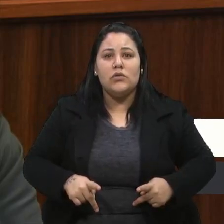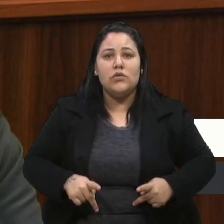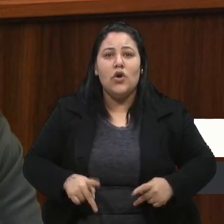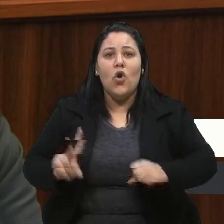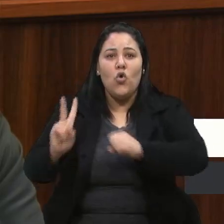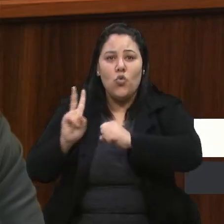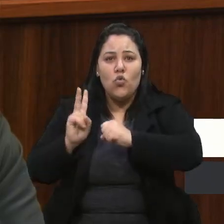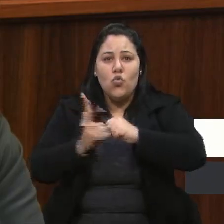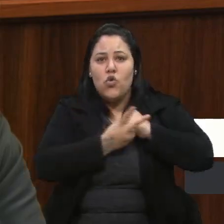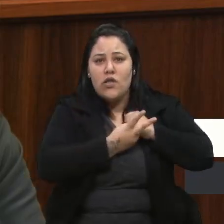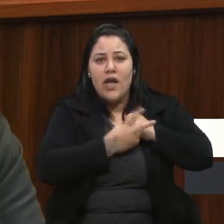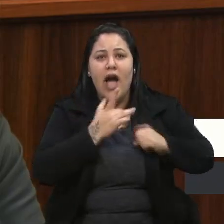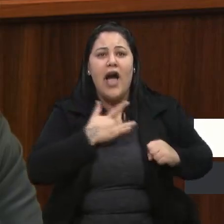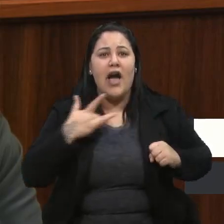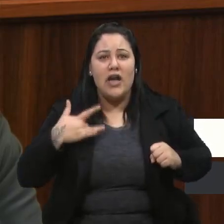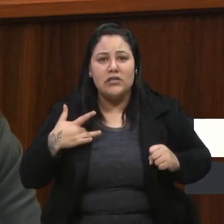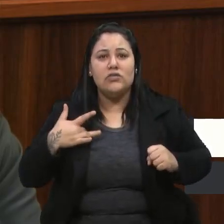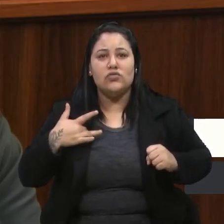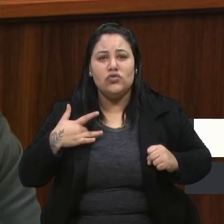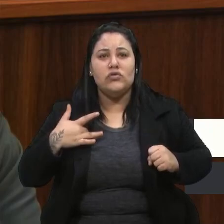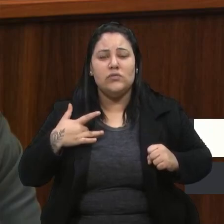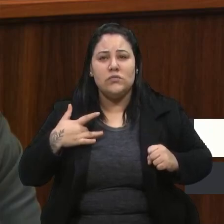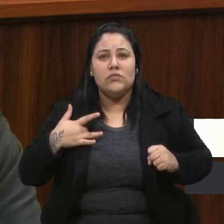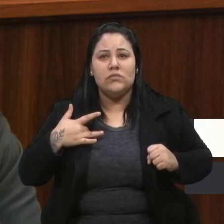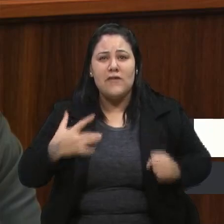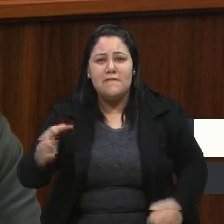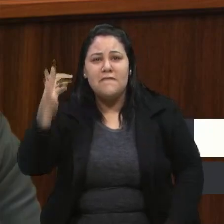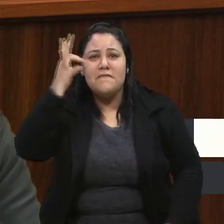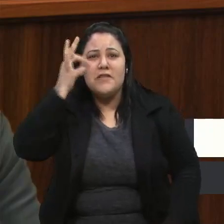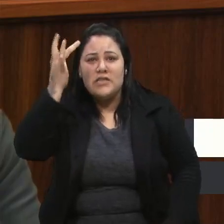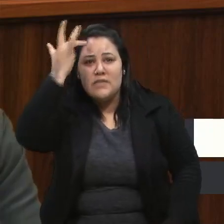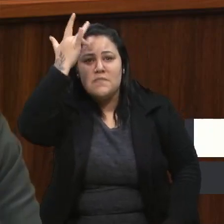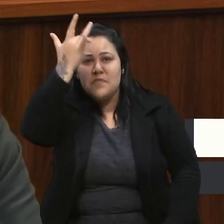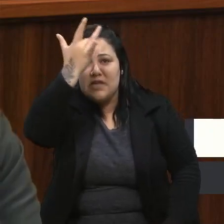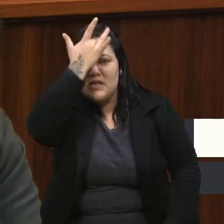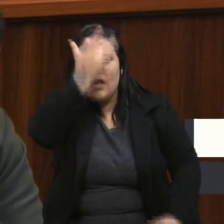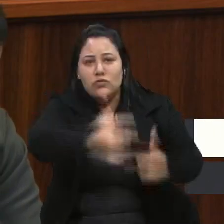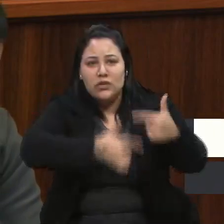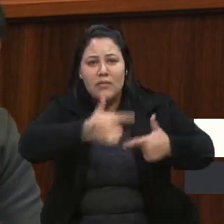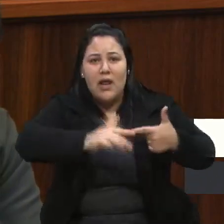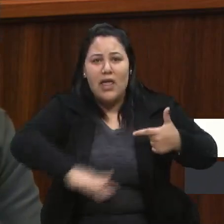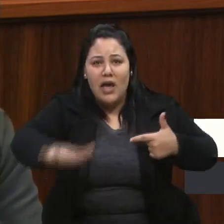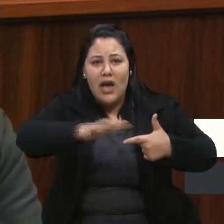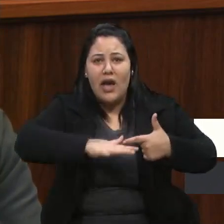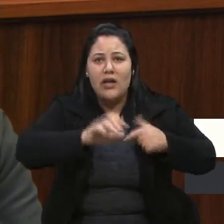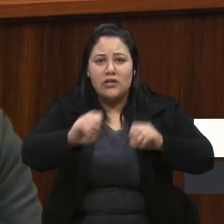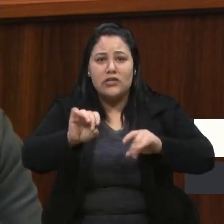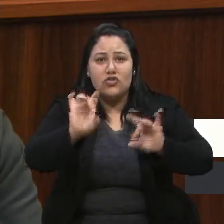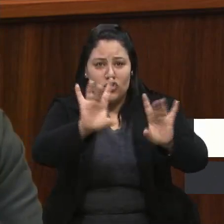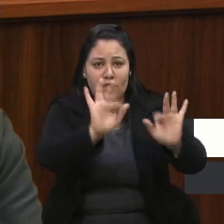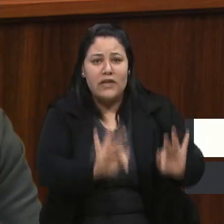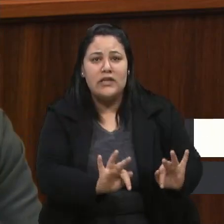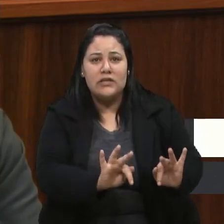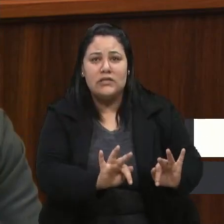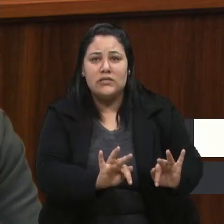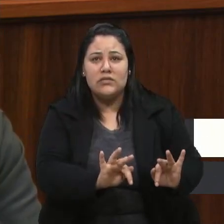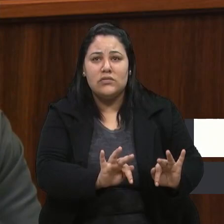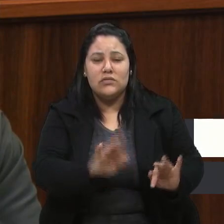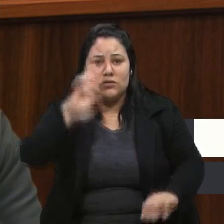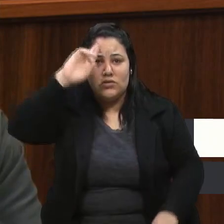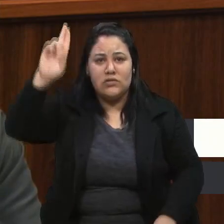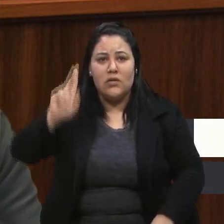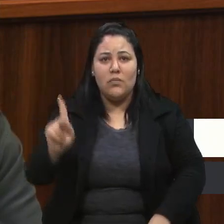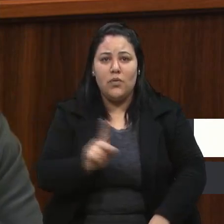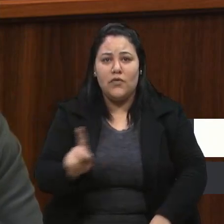preservar a saúde física e mental dos trabalhadores da educação. Para concluir, que envolve direção,